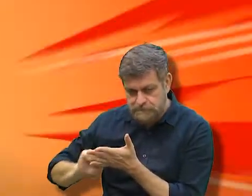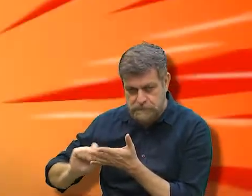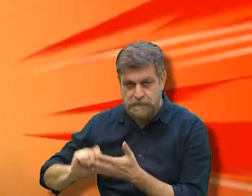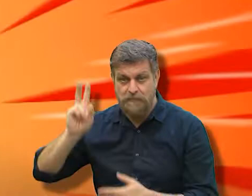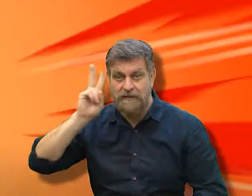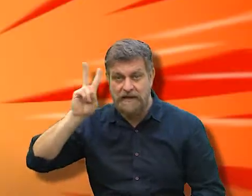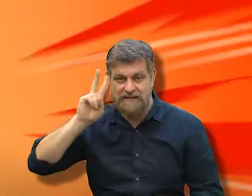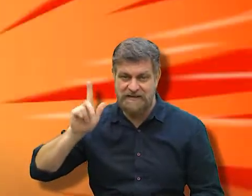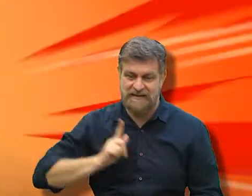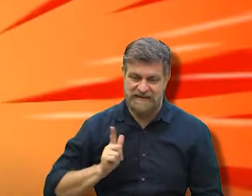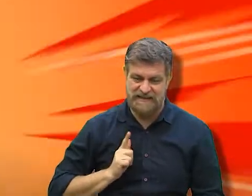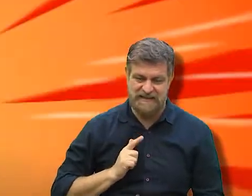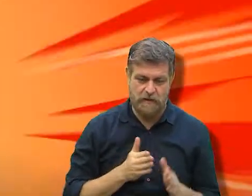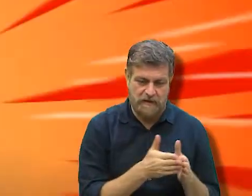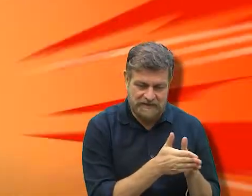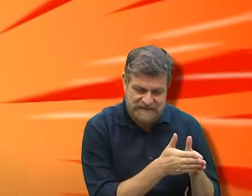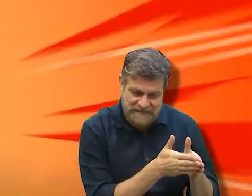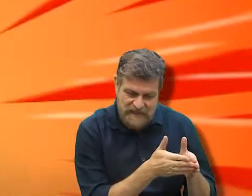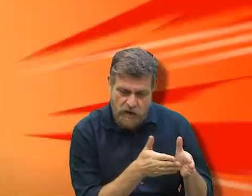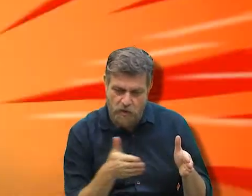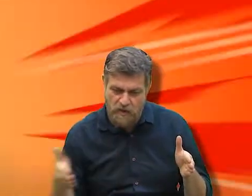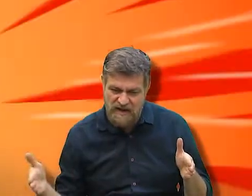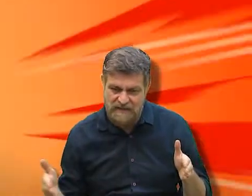os riscos,